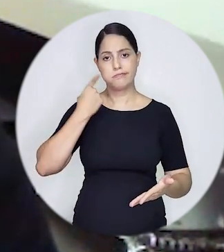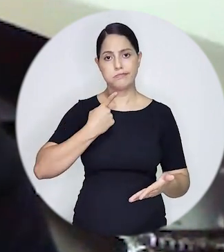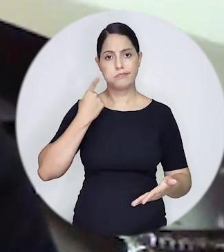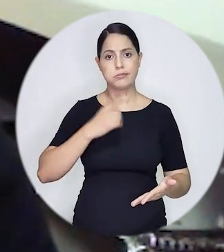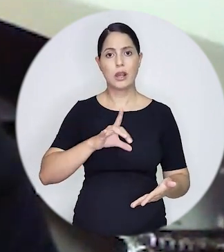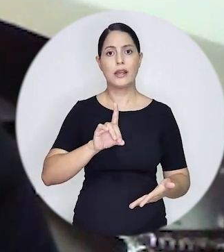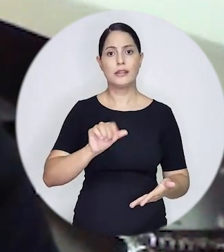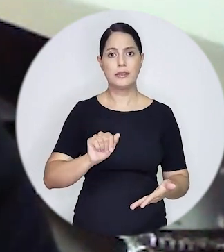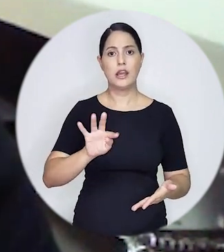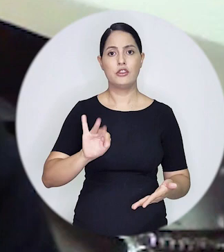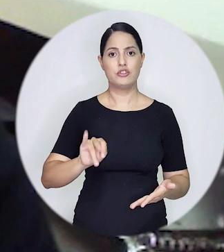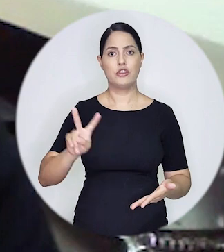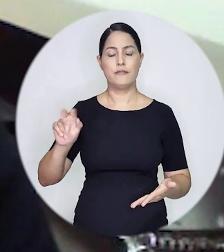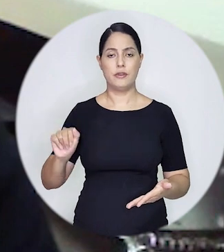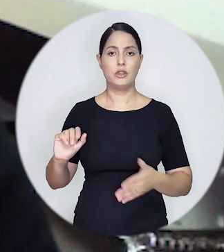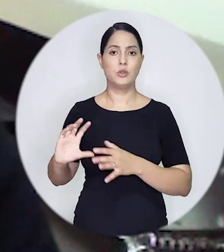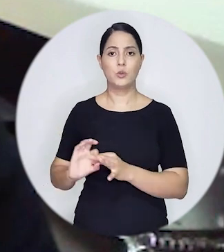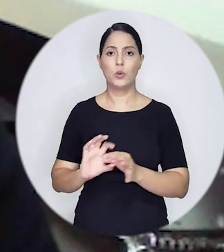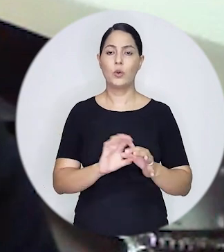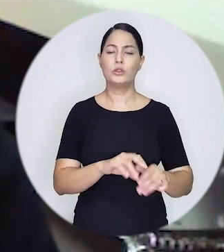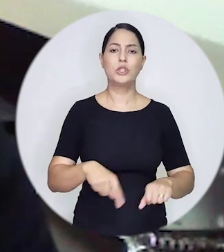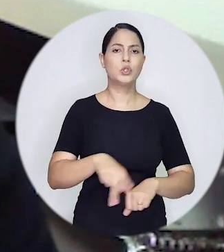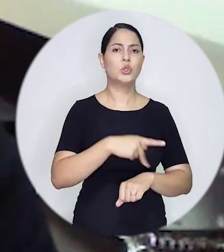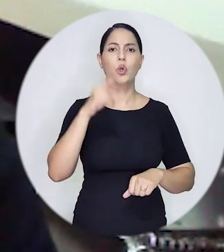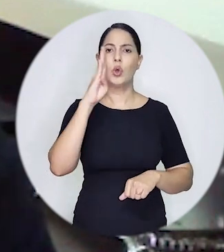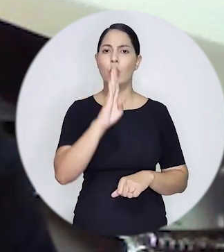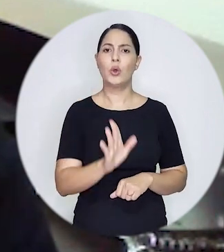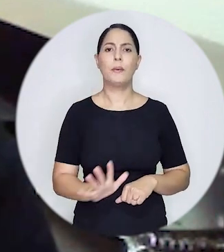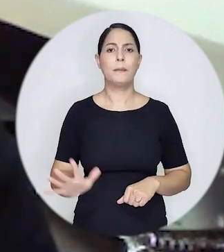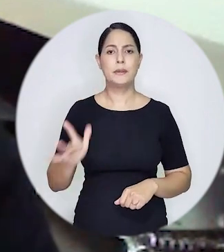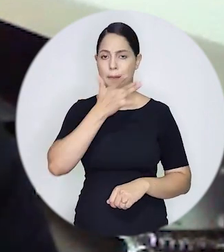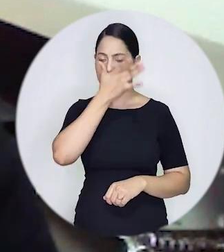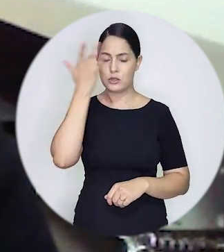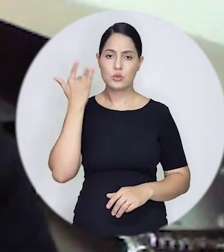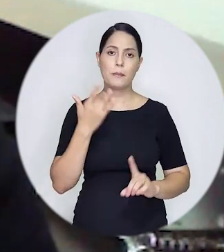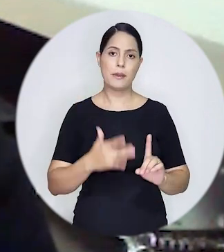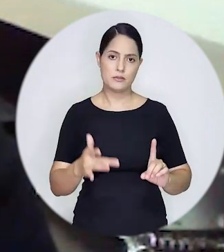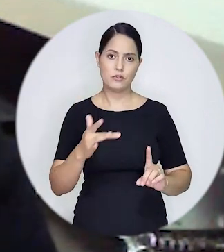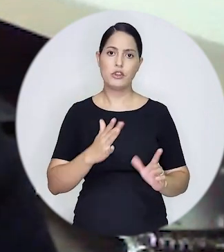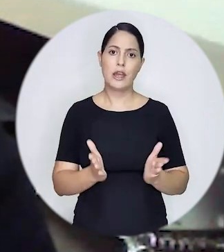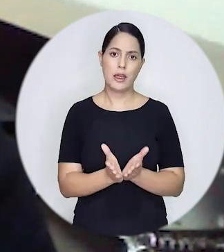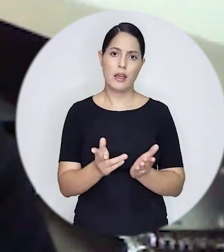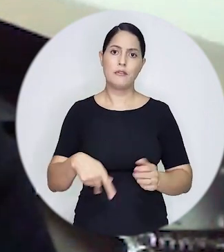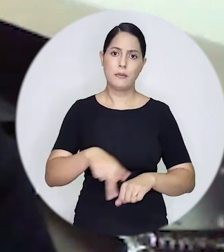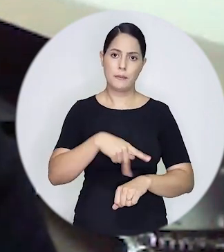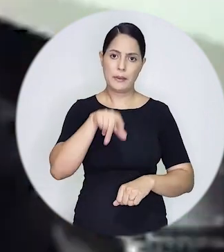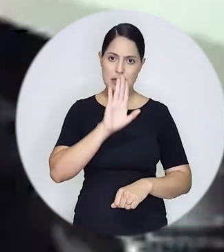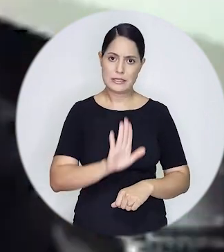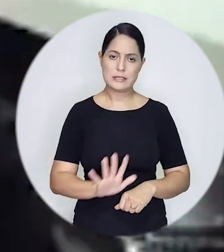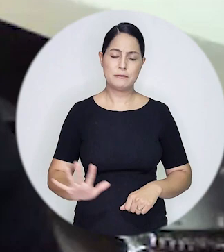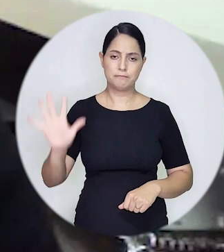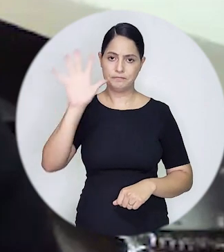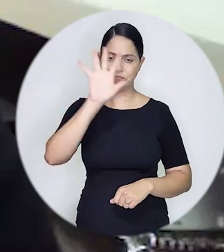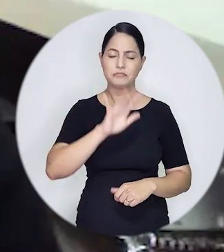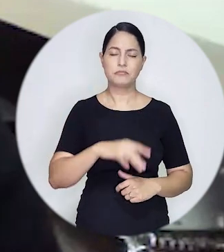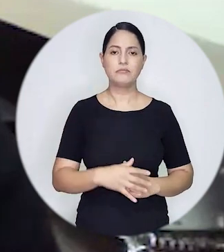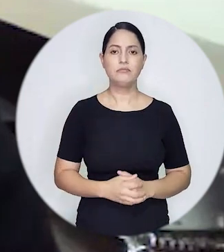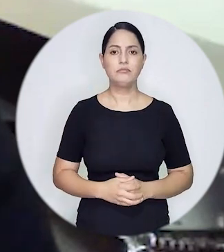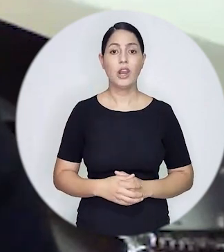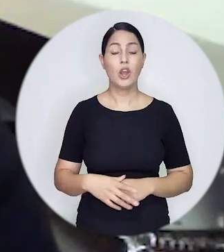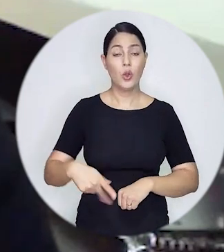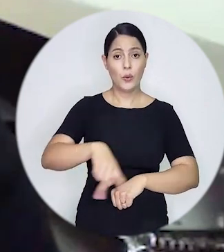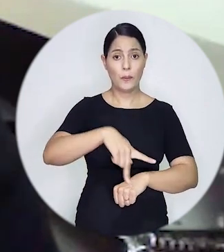advocacia dativa para todo o país, garantindo assistência jurídica gratuita aos mais carentes no país. O Brasil